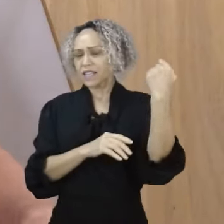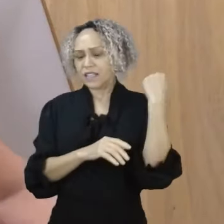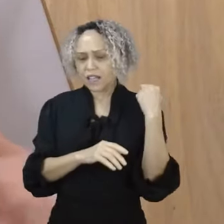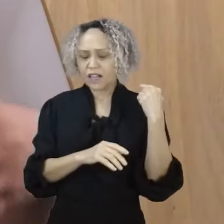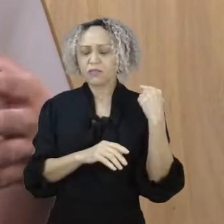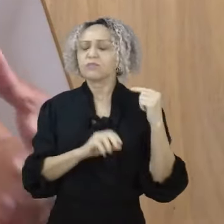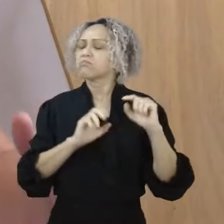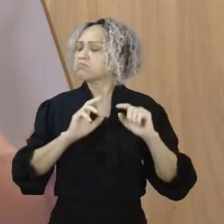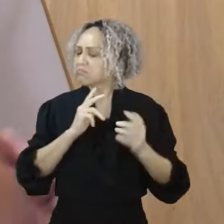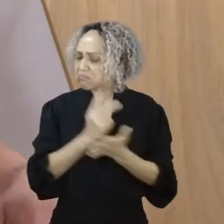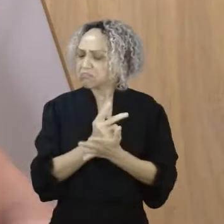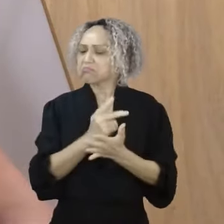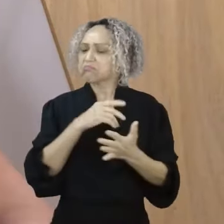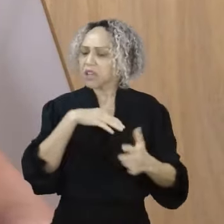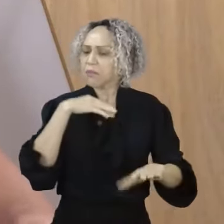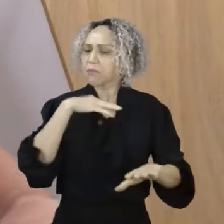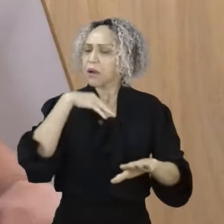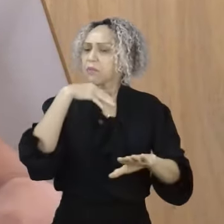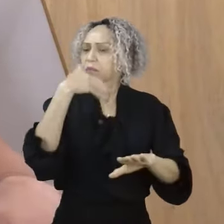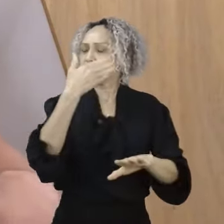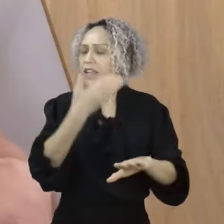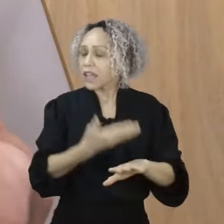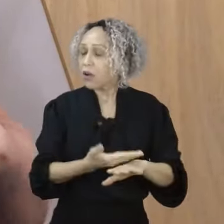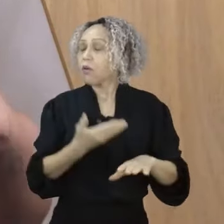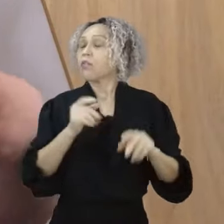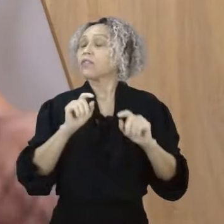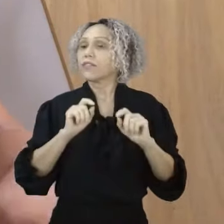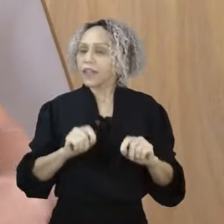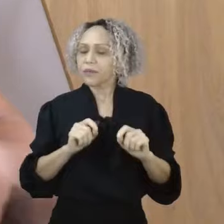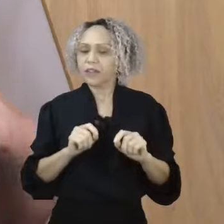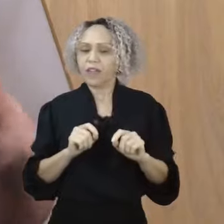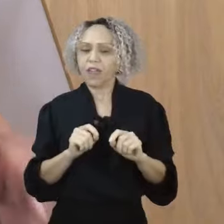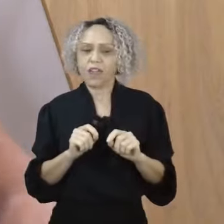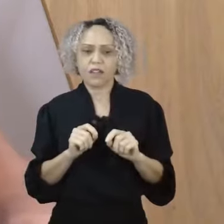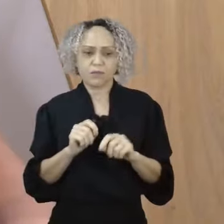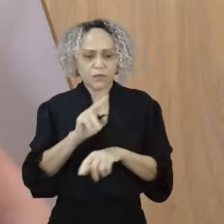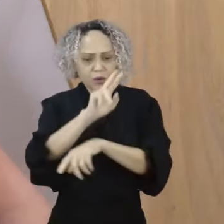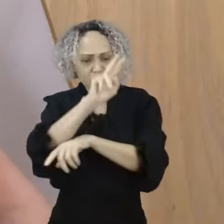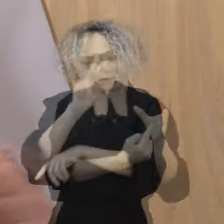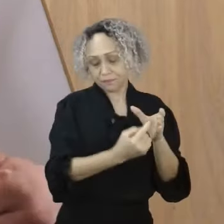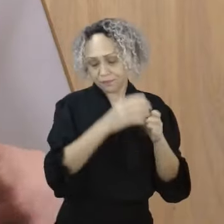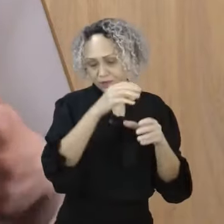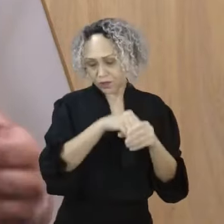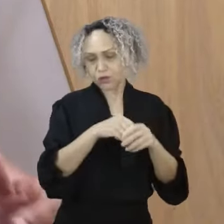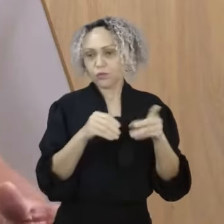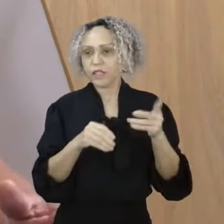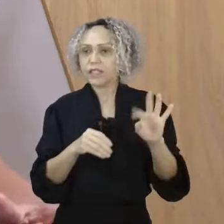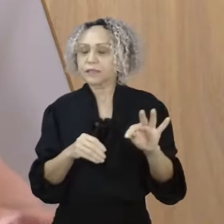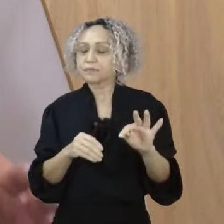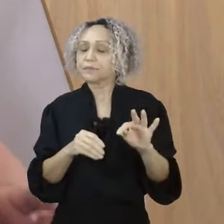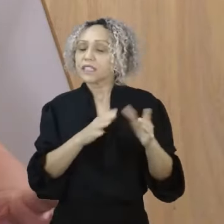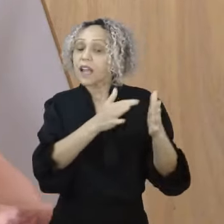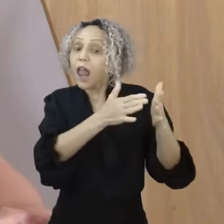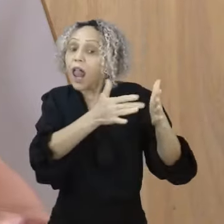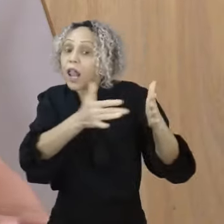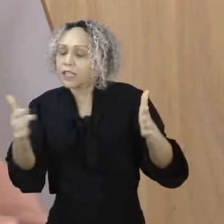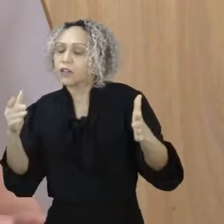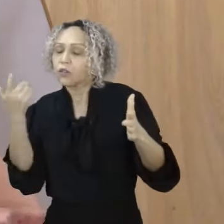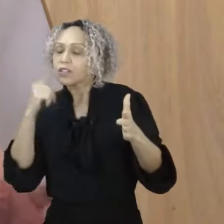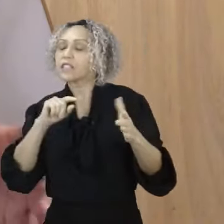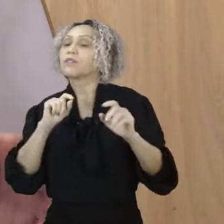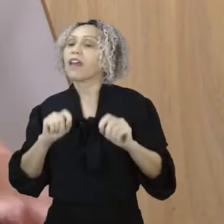ambiente a preservação eh eh dos costumes dos povos originários o governo petista tem uma